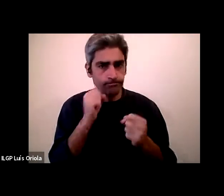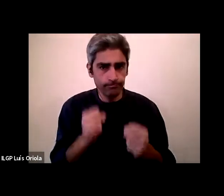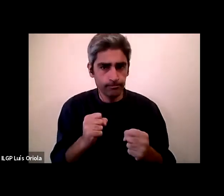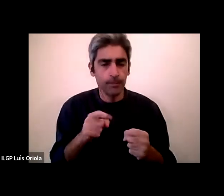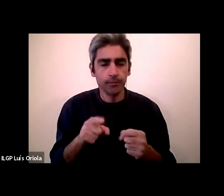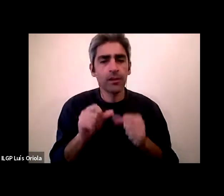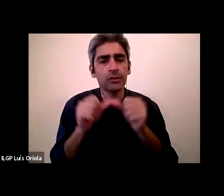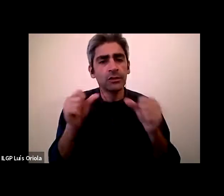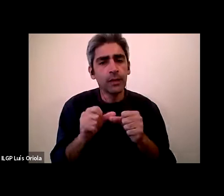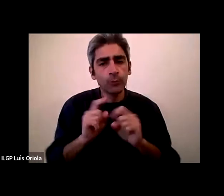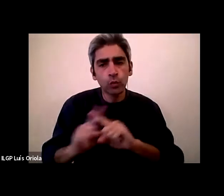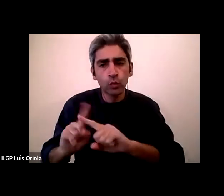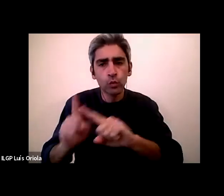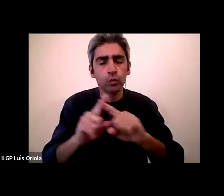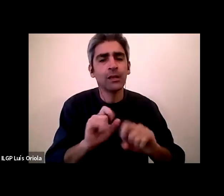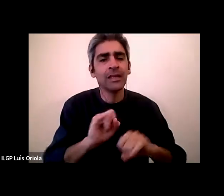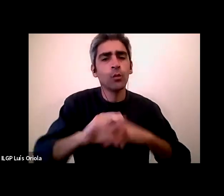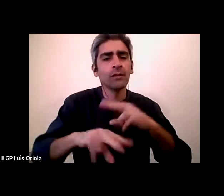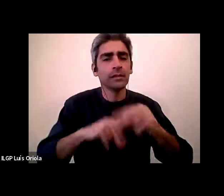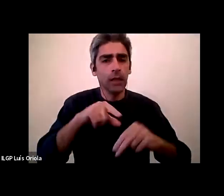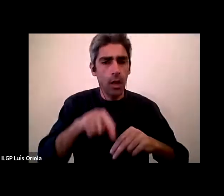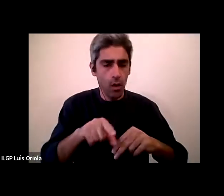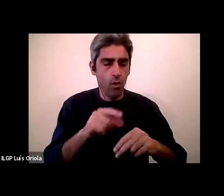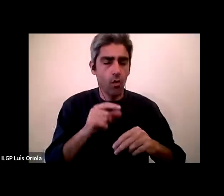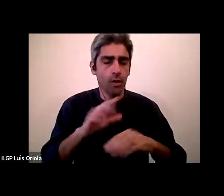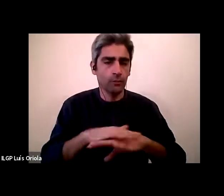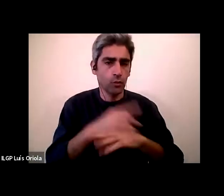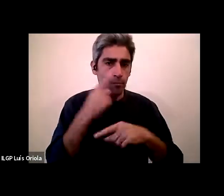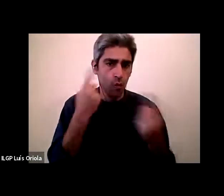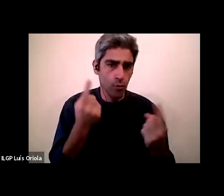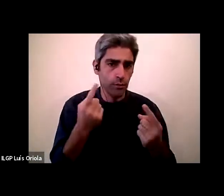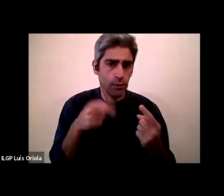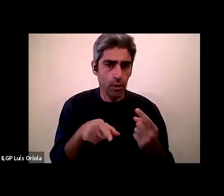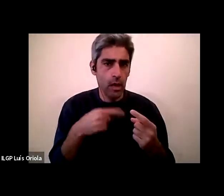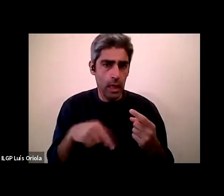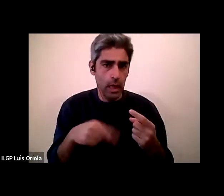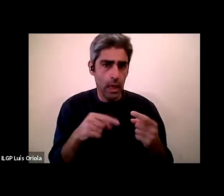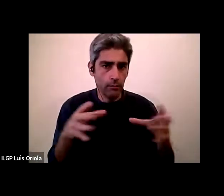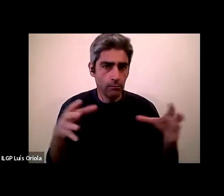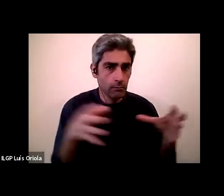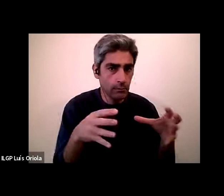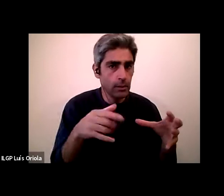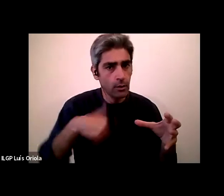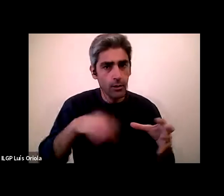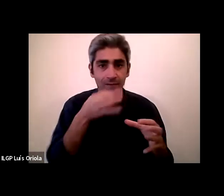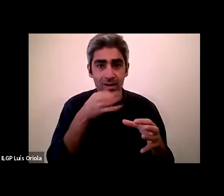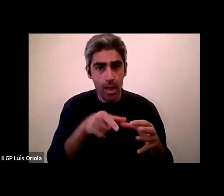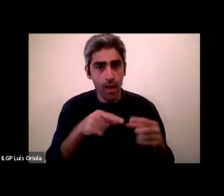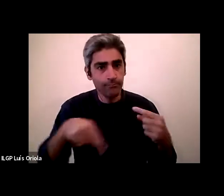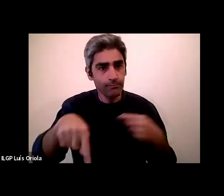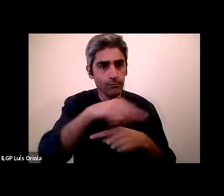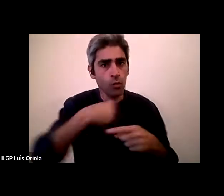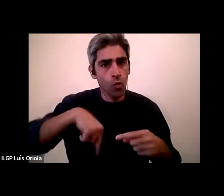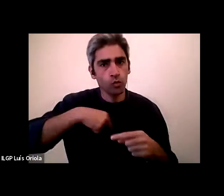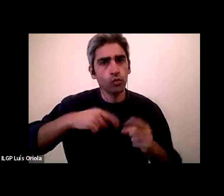ecossistema de inovação da administração pública, porque é disso que também vamos falar hoje, neste ecossistema nós